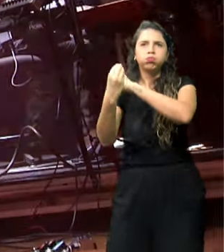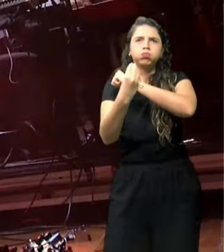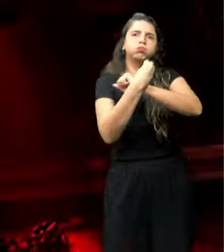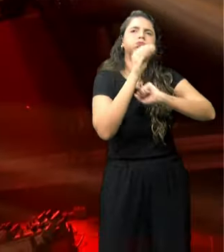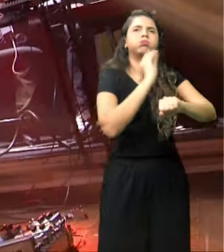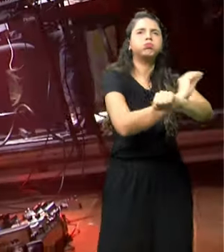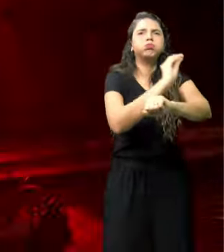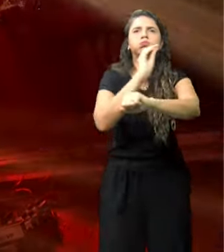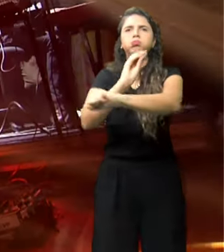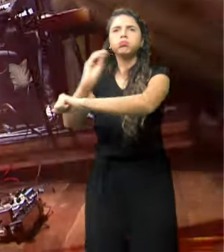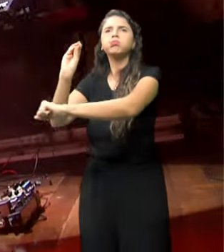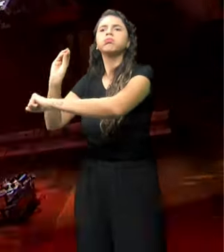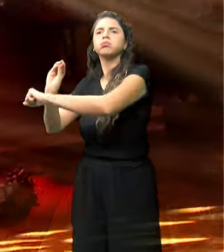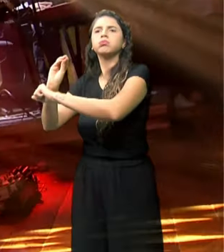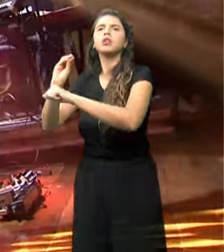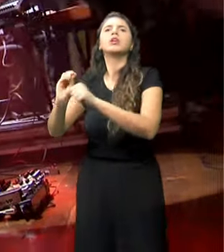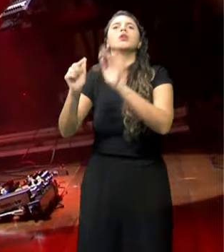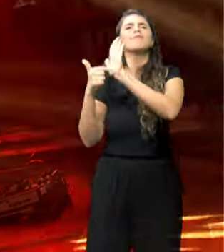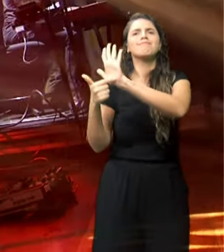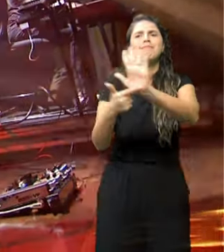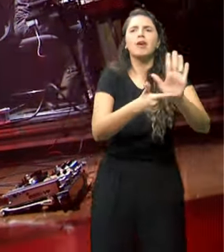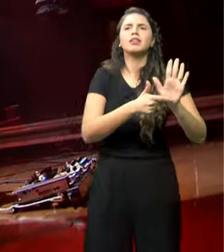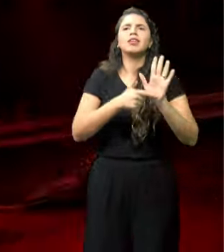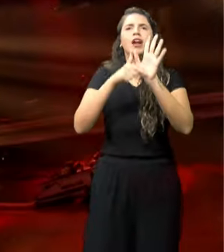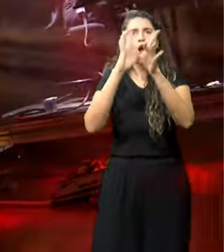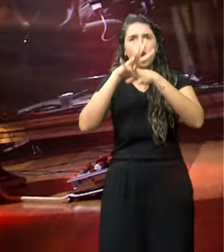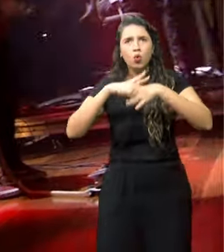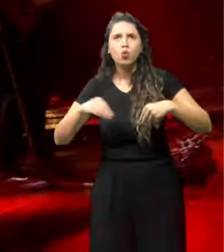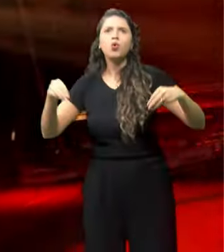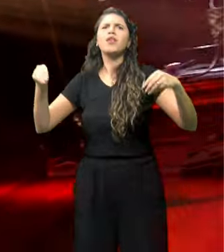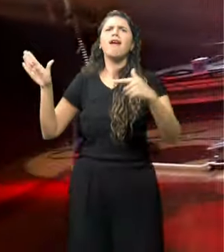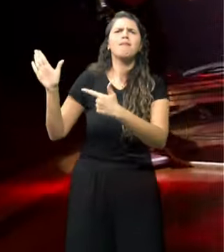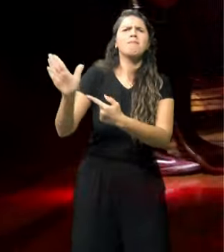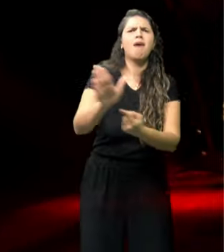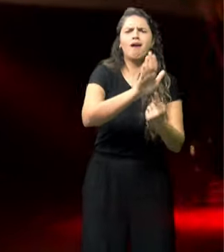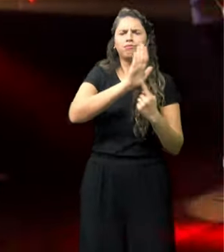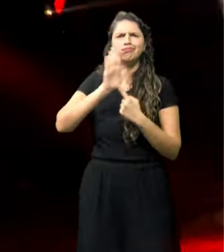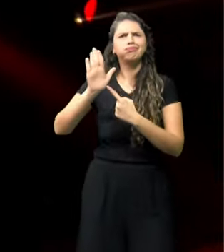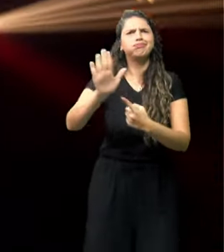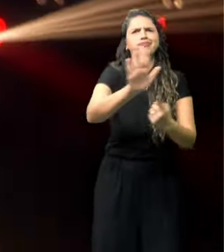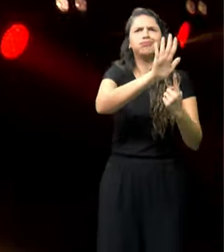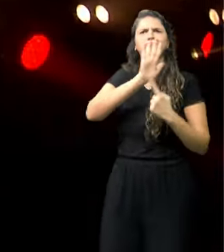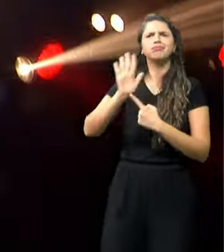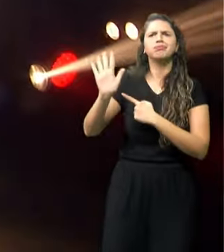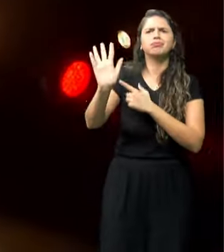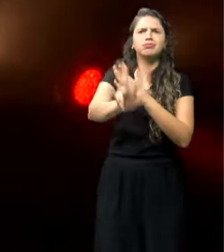Se manifestará, se manifestará.